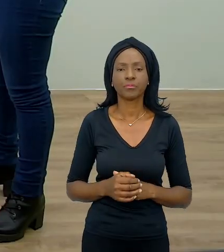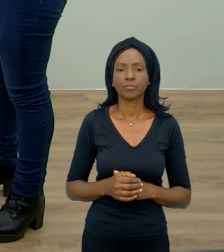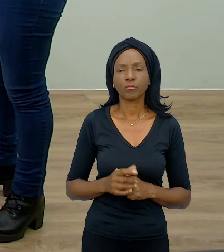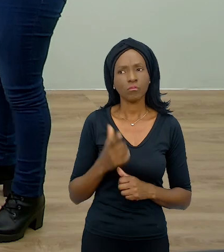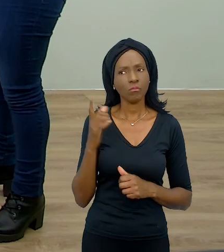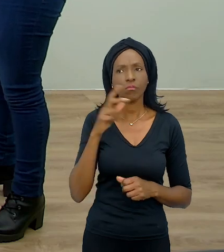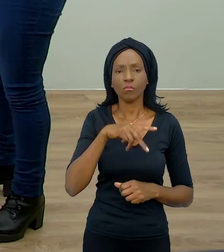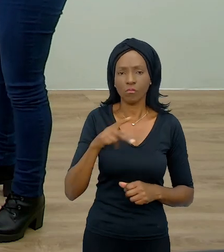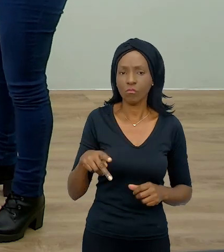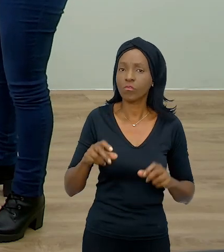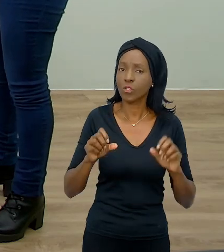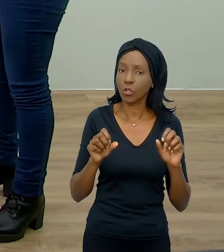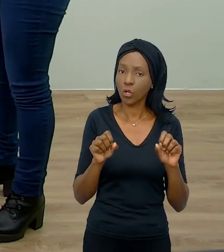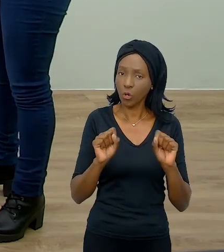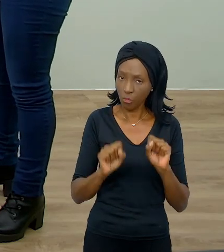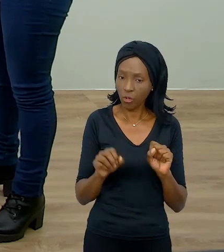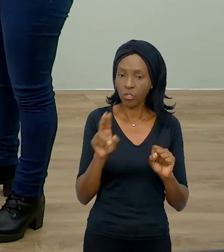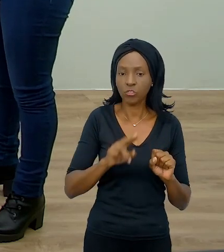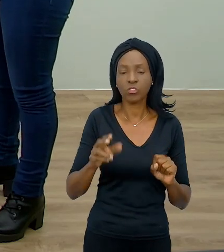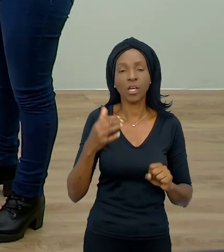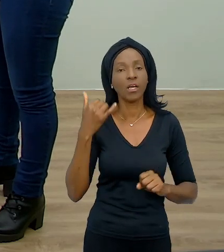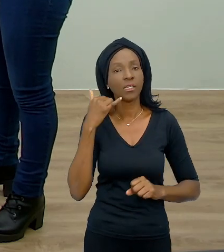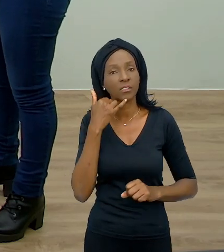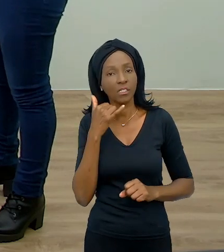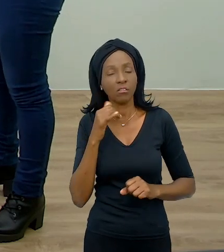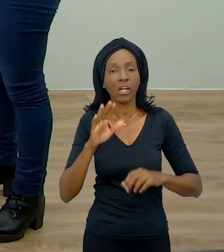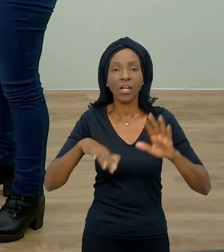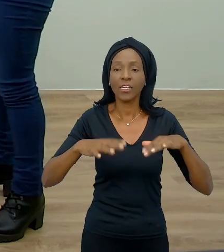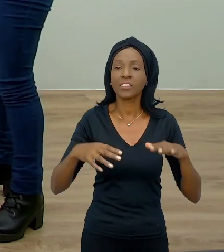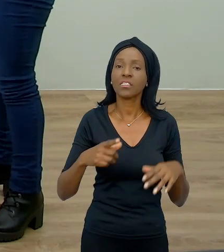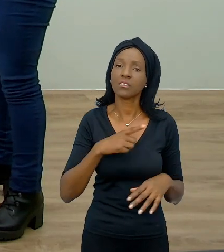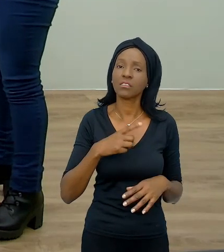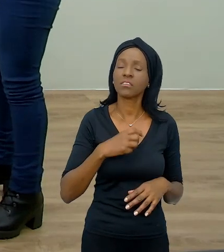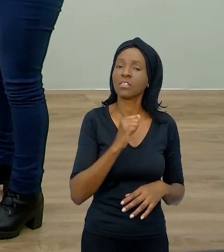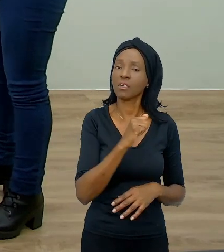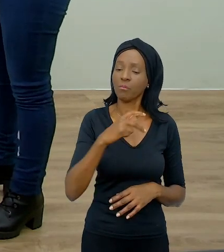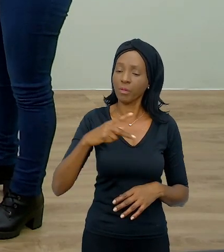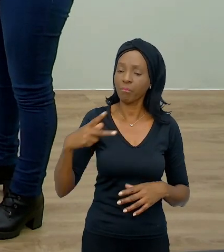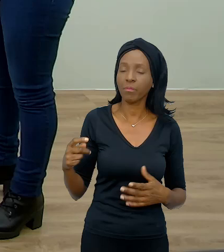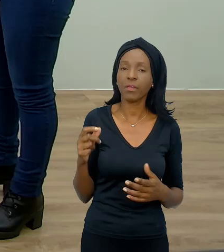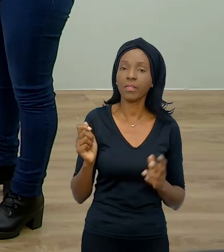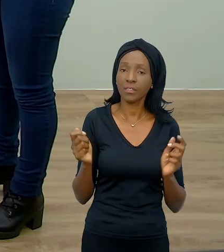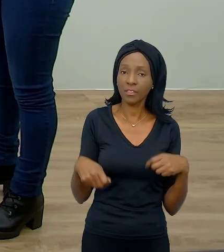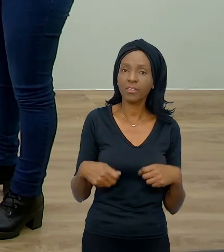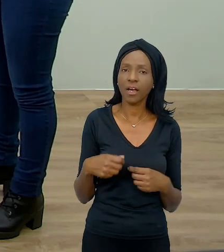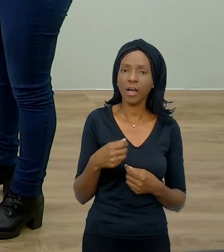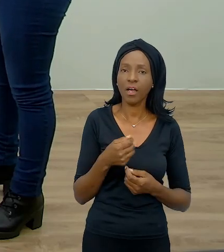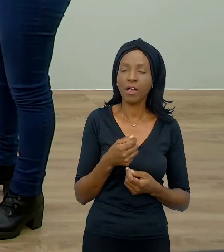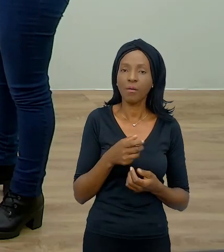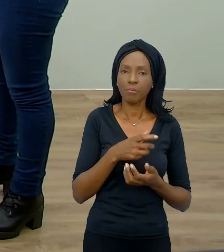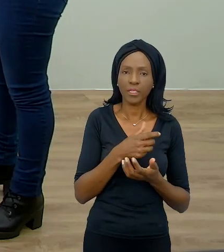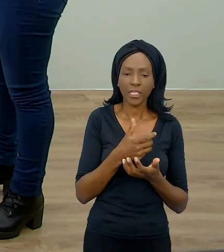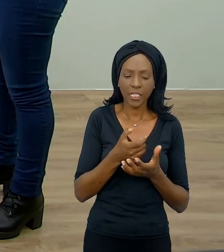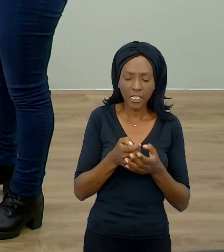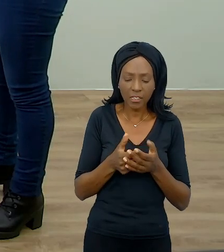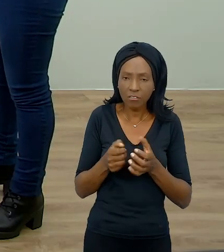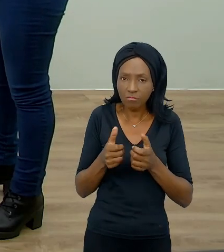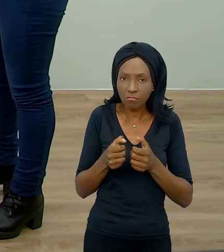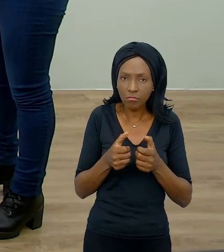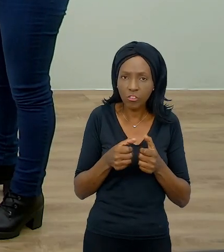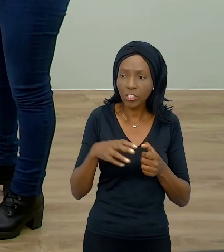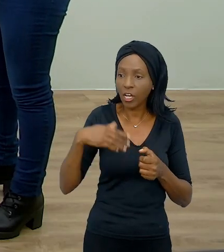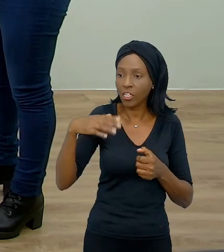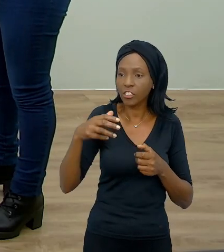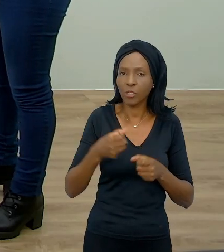possibilidade de utilizar o celular, às vezes tem aplicativo, né, para fazer anotações. Fazer as anotações e depois eles compartilham entre